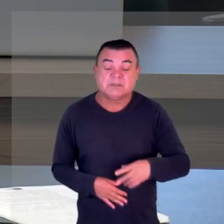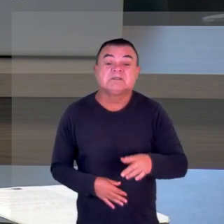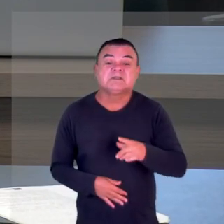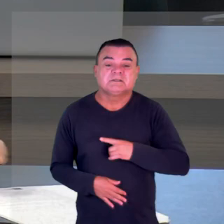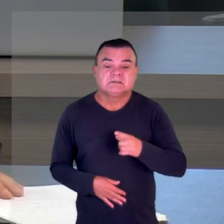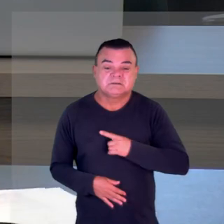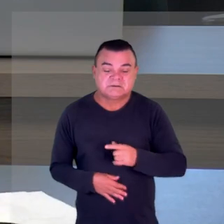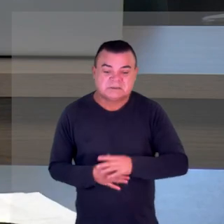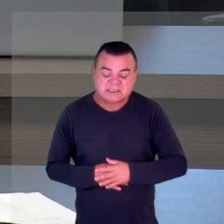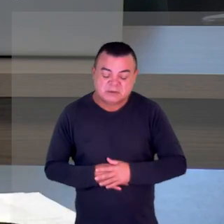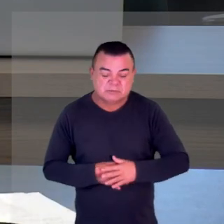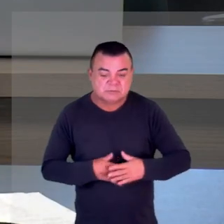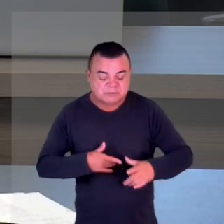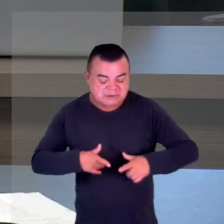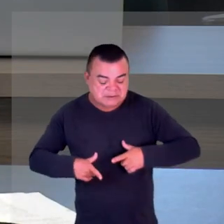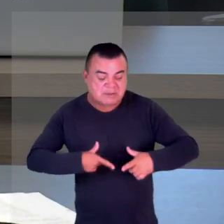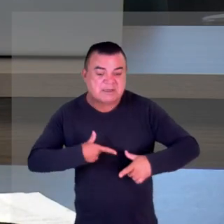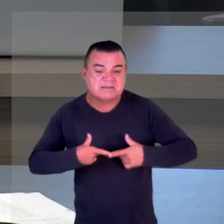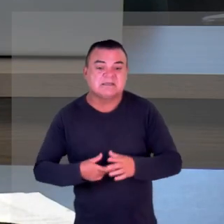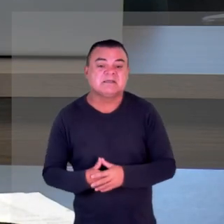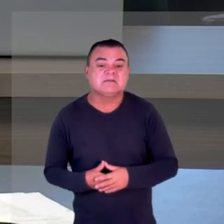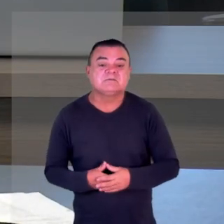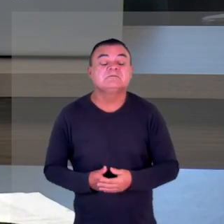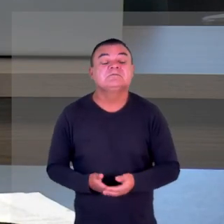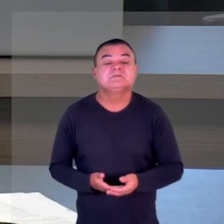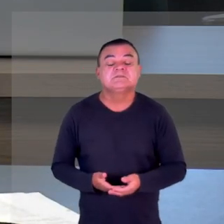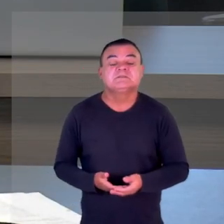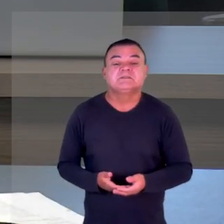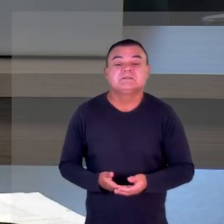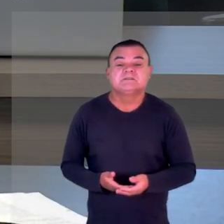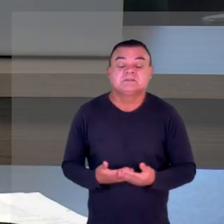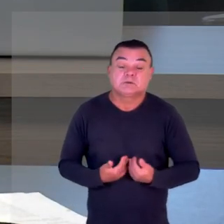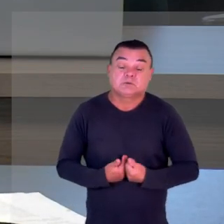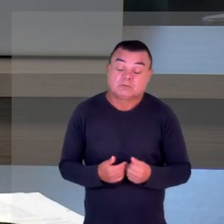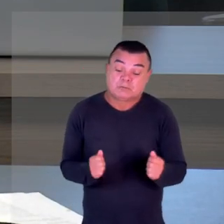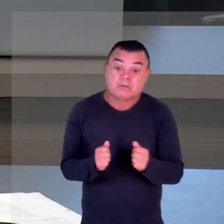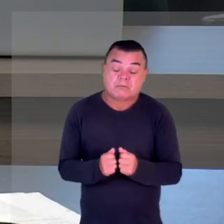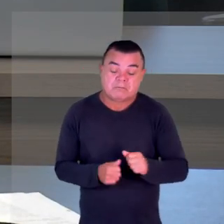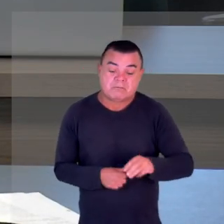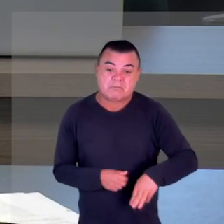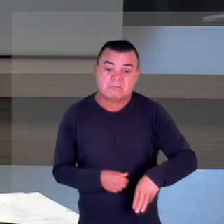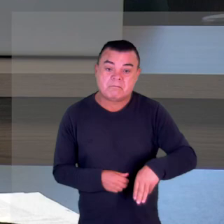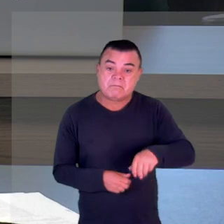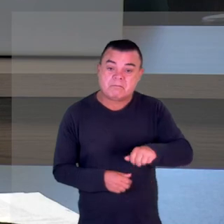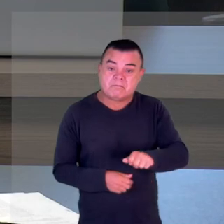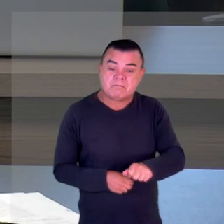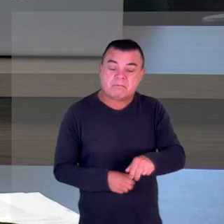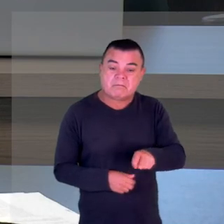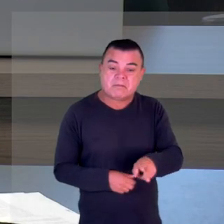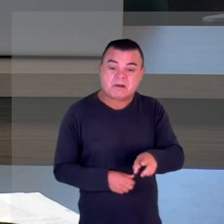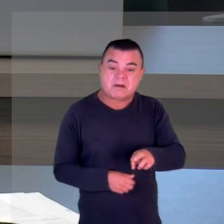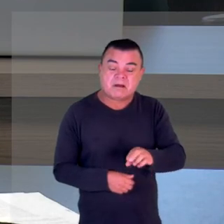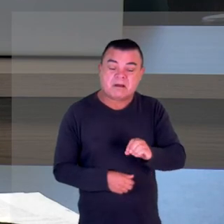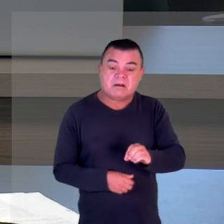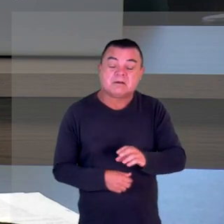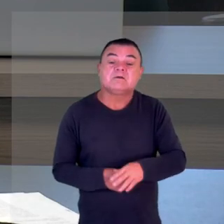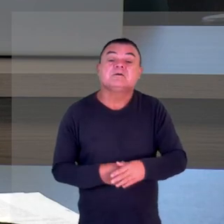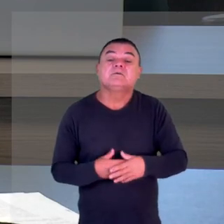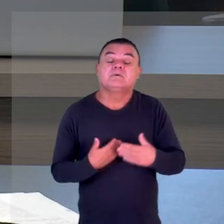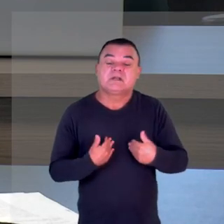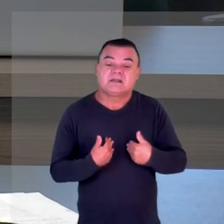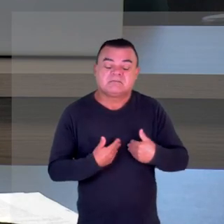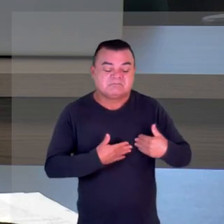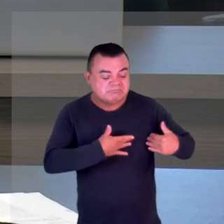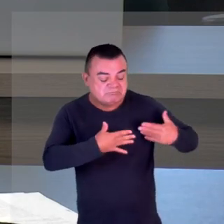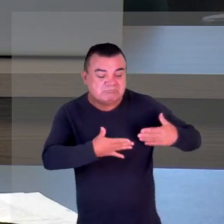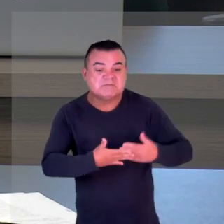Inclusive a partir da inspiração do Mauro moreli mais de 20 anos Nós criamos eh dentro do Ministério Público Federal um grupo de trabalho sobre direito